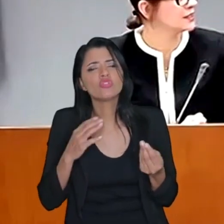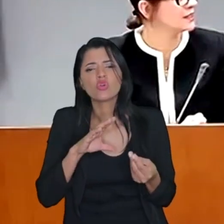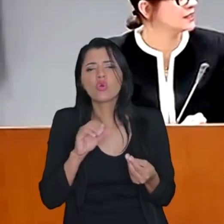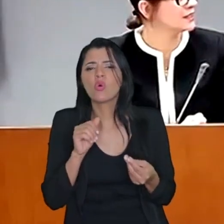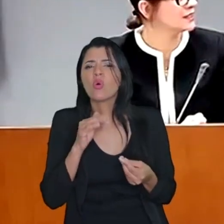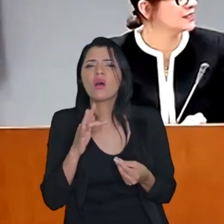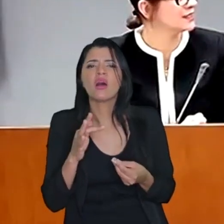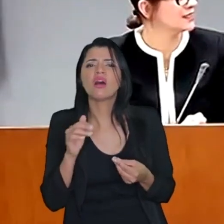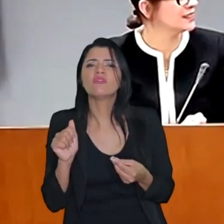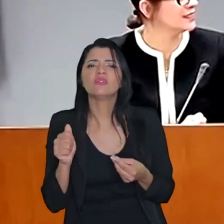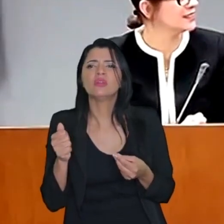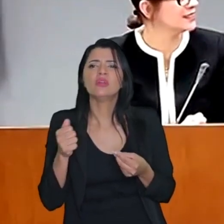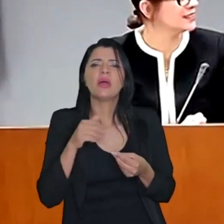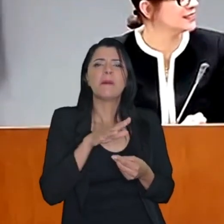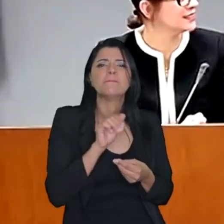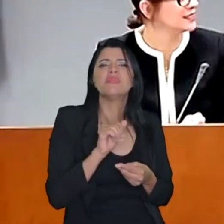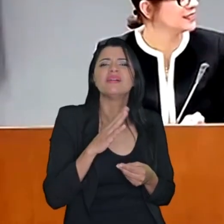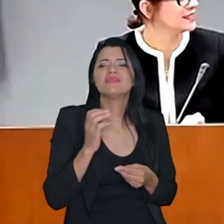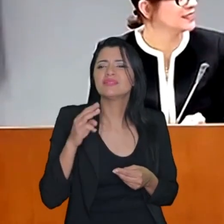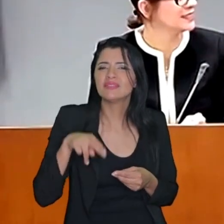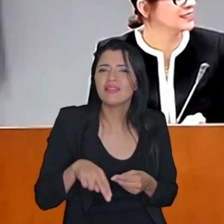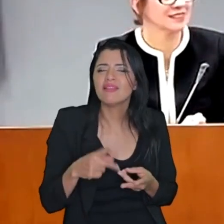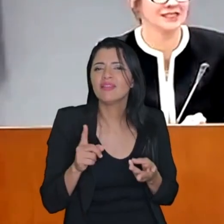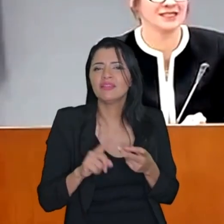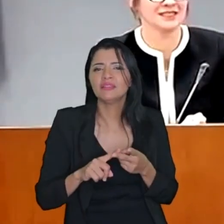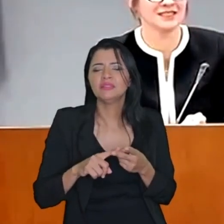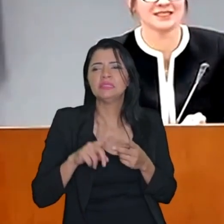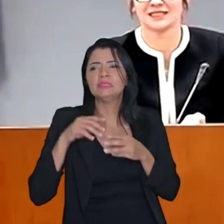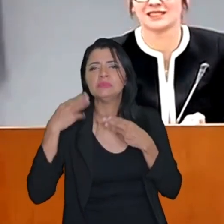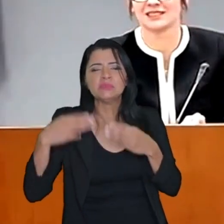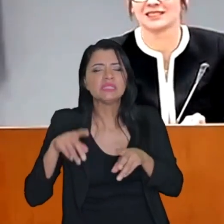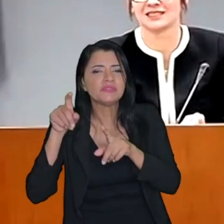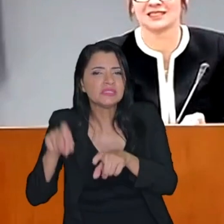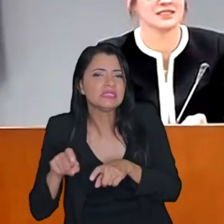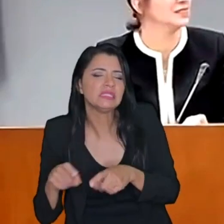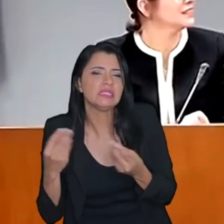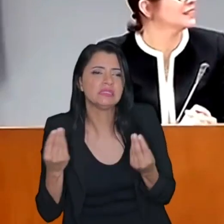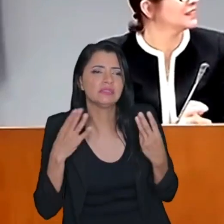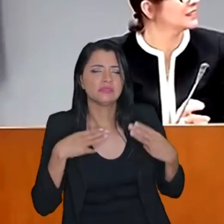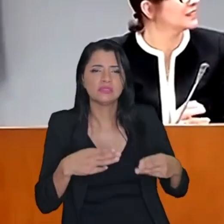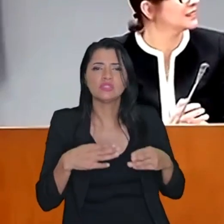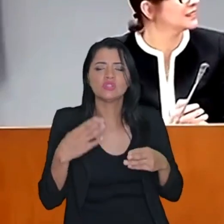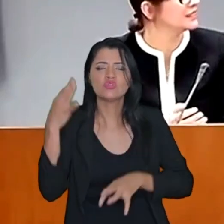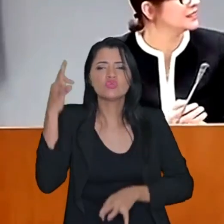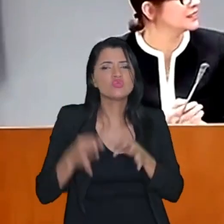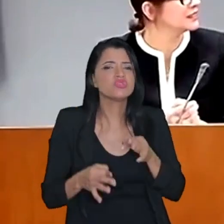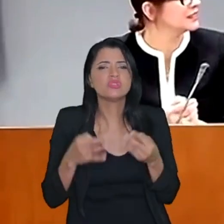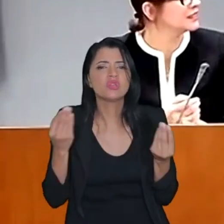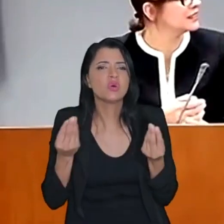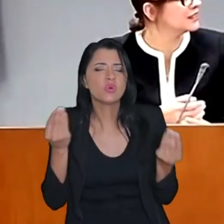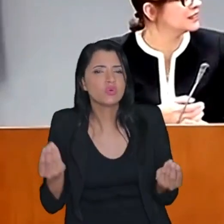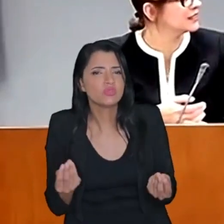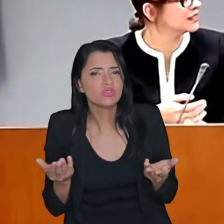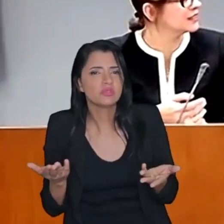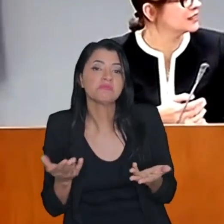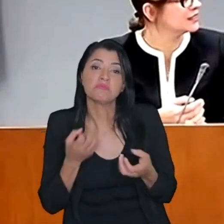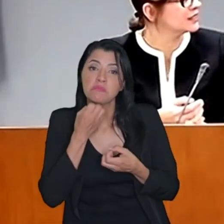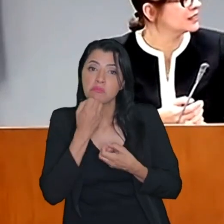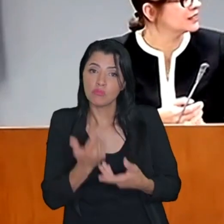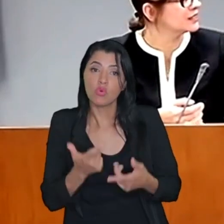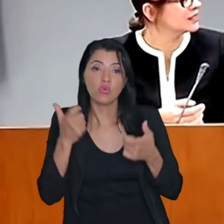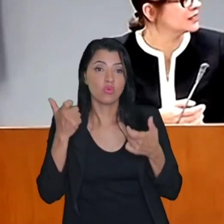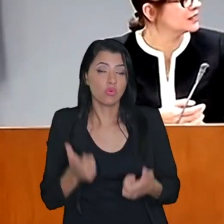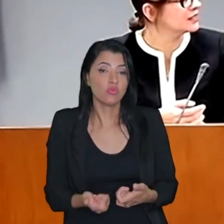COAF, né? No Bacen, no Ministério da Fazenda, no Ministério da Justiça. Seria bom que